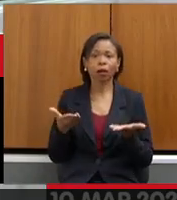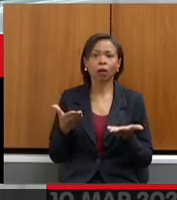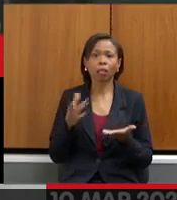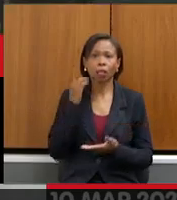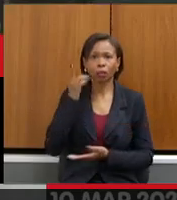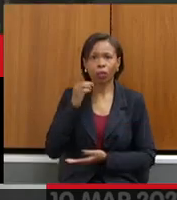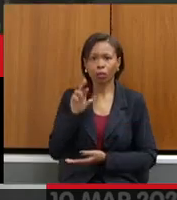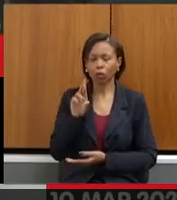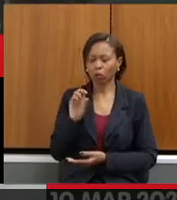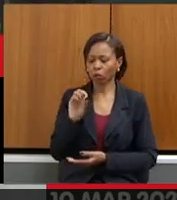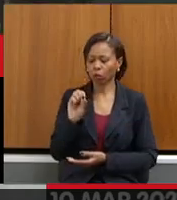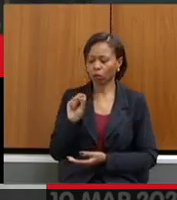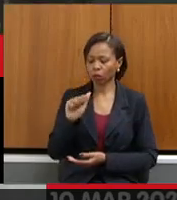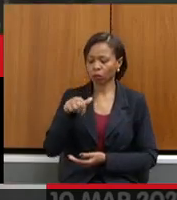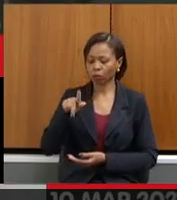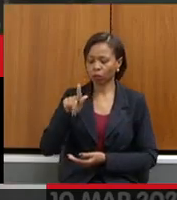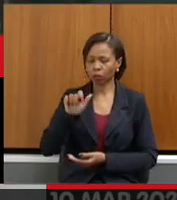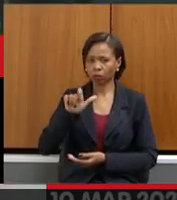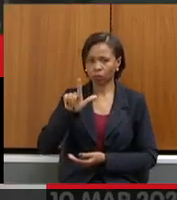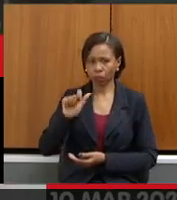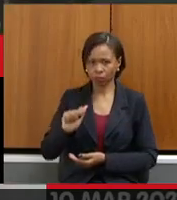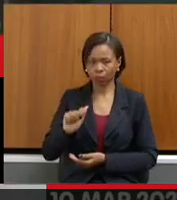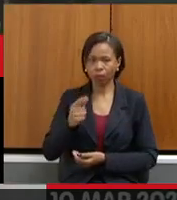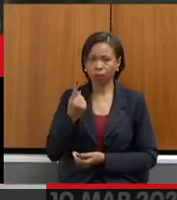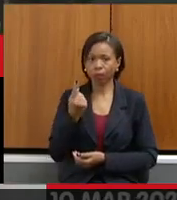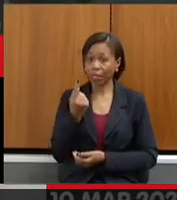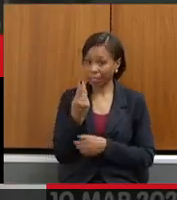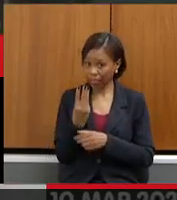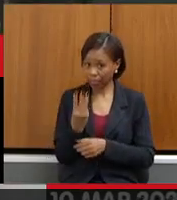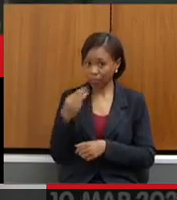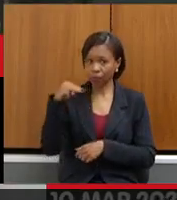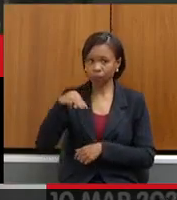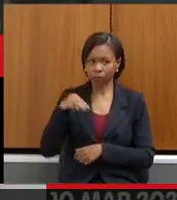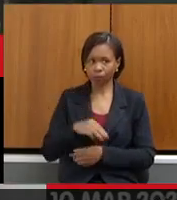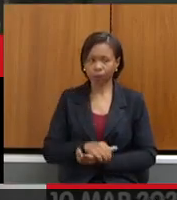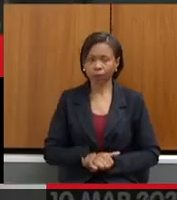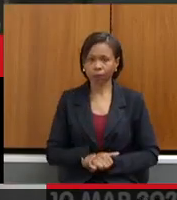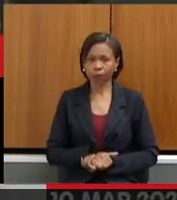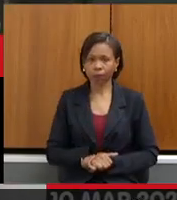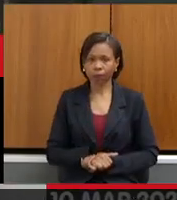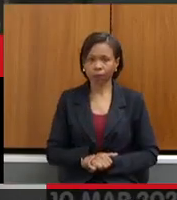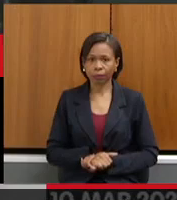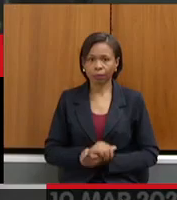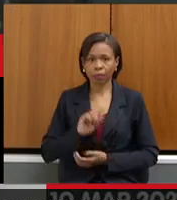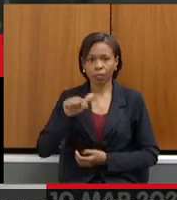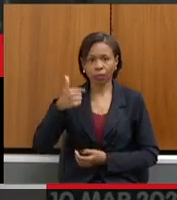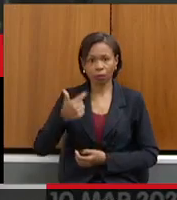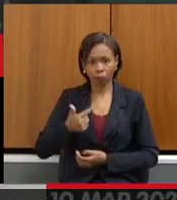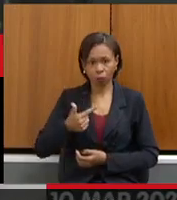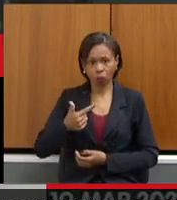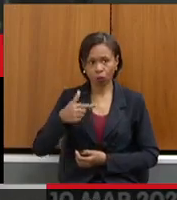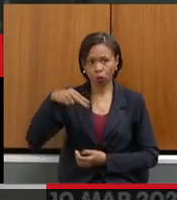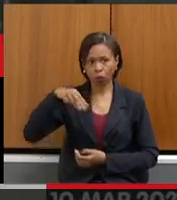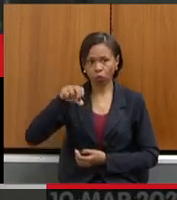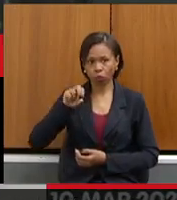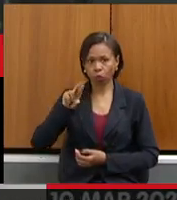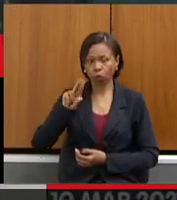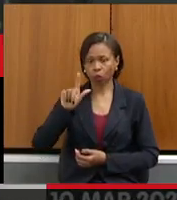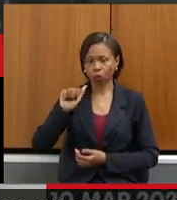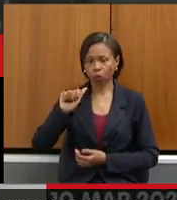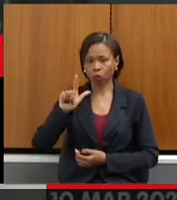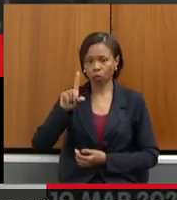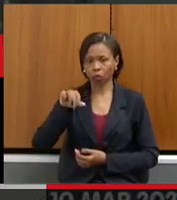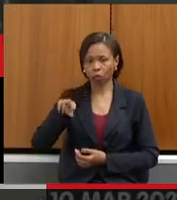palavra a deputada Rosângela Reis pelo prazo de três minutos em seguida passaremos a palavra ao Deputado Noraldino Júnior que